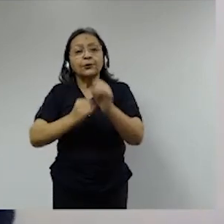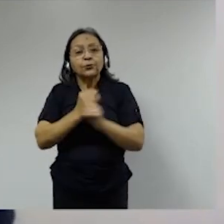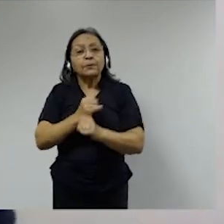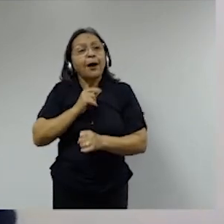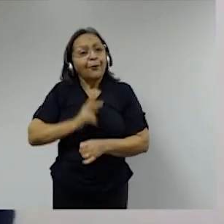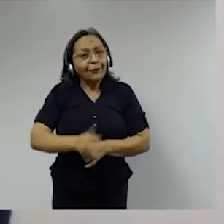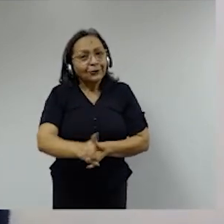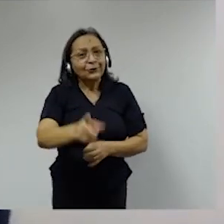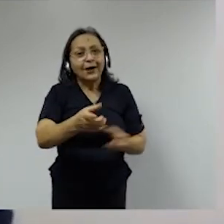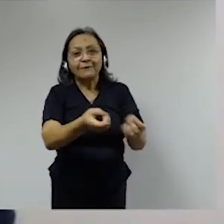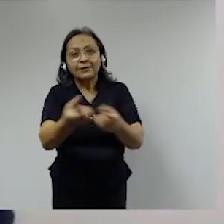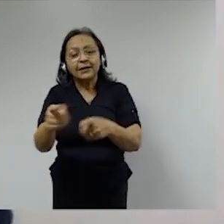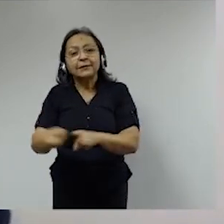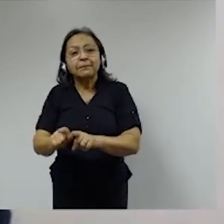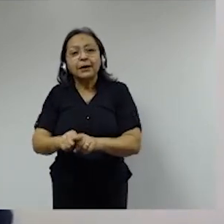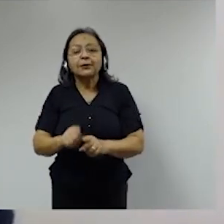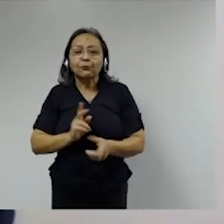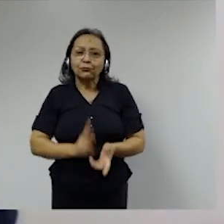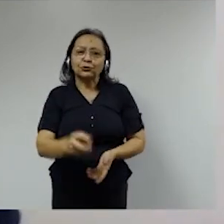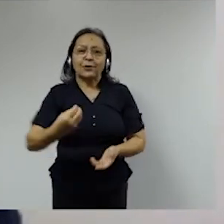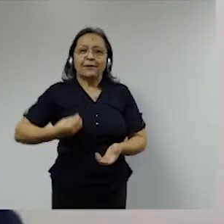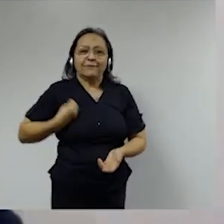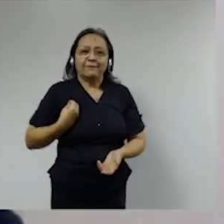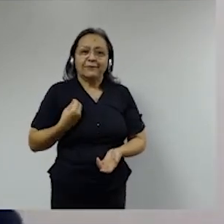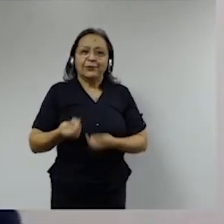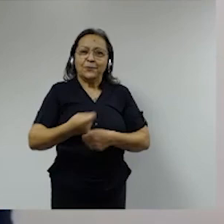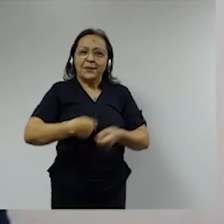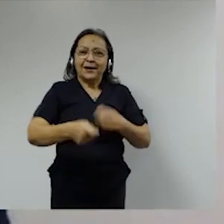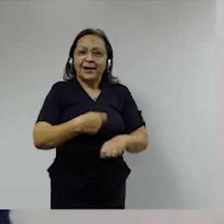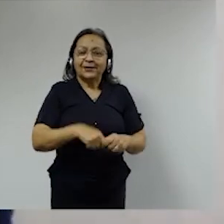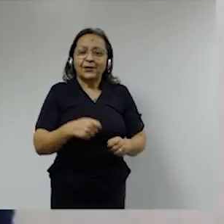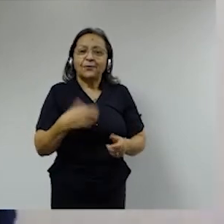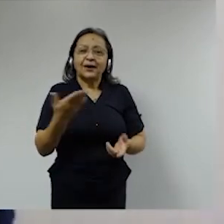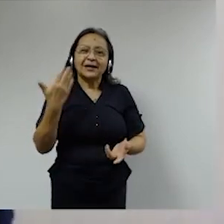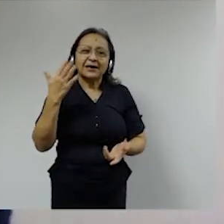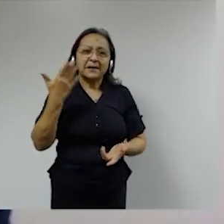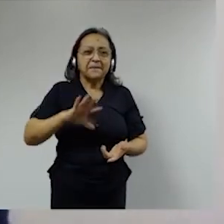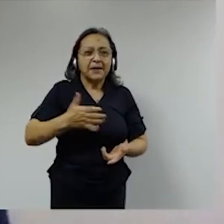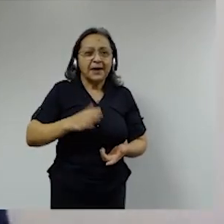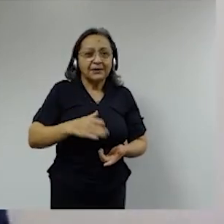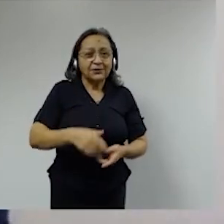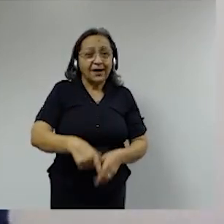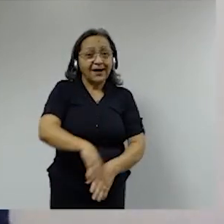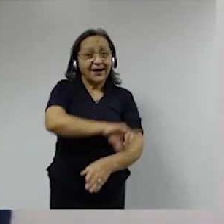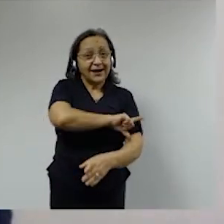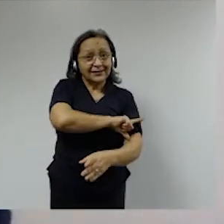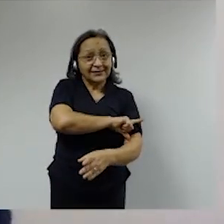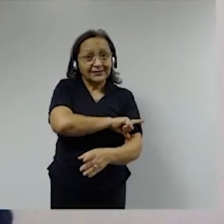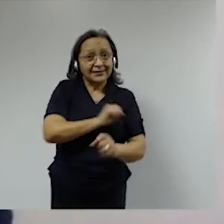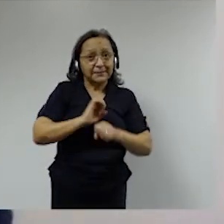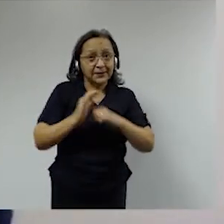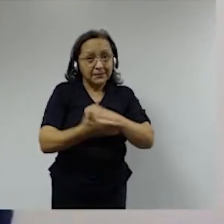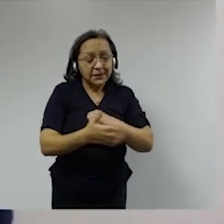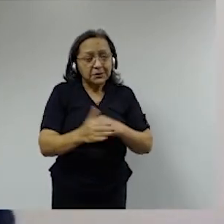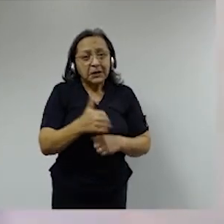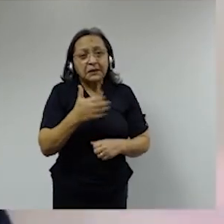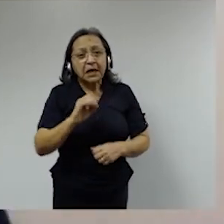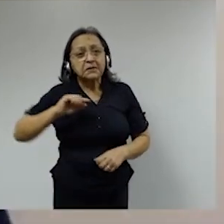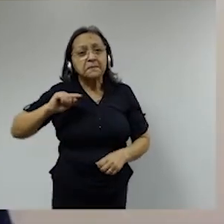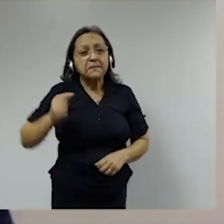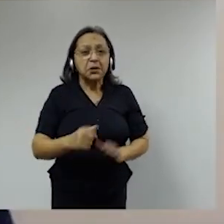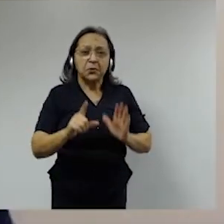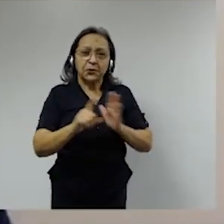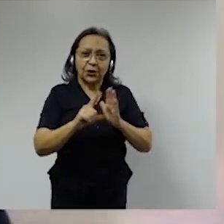vendendo e mantendo-se no mercado. A média mensal antes da pandemia era de 10 mil lojas por mês. Ou